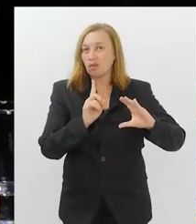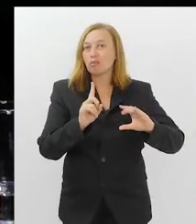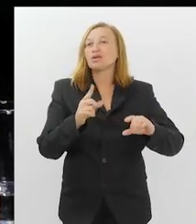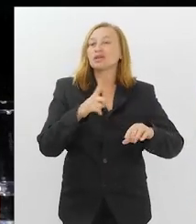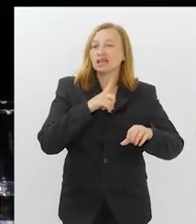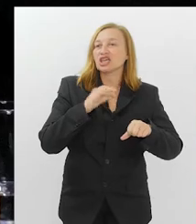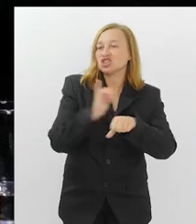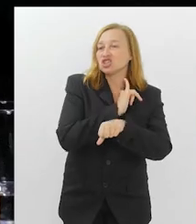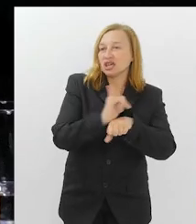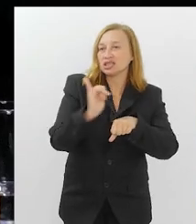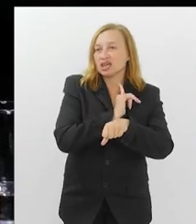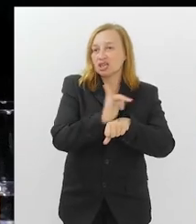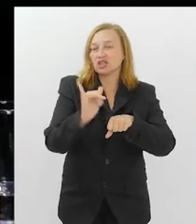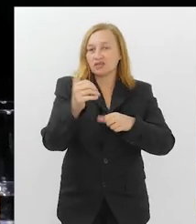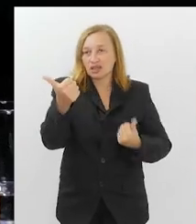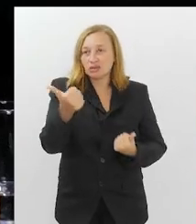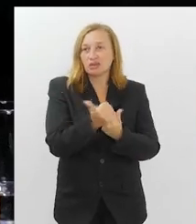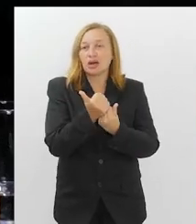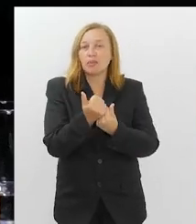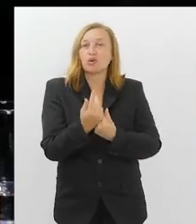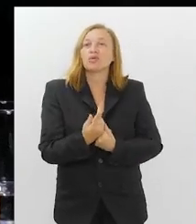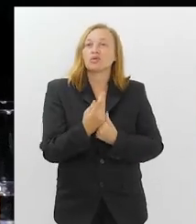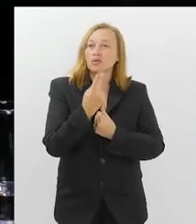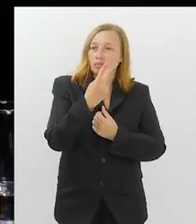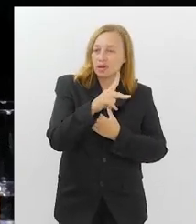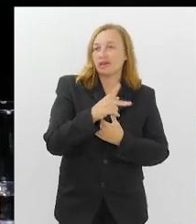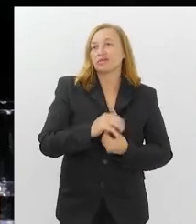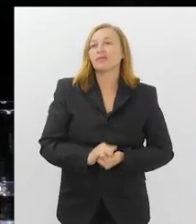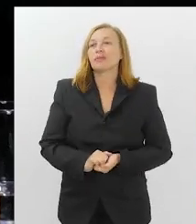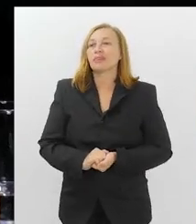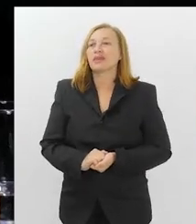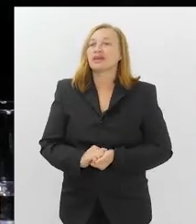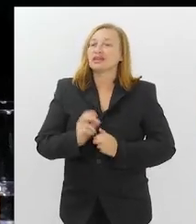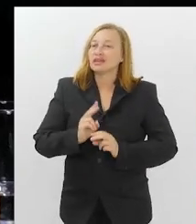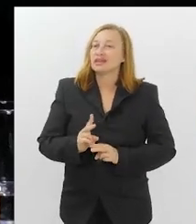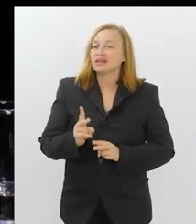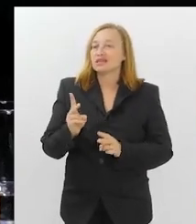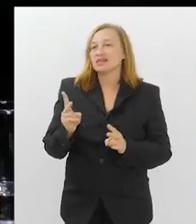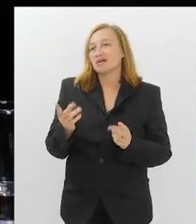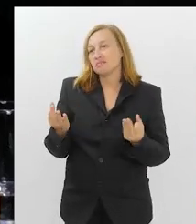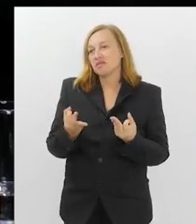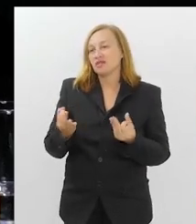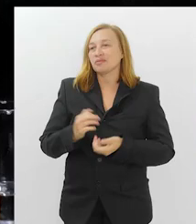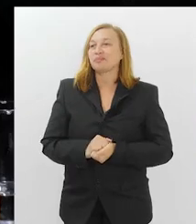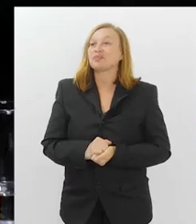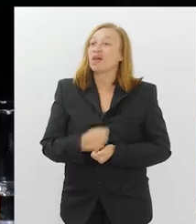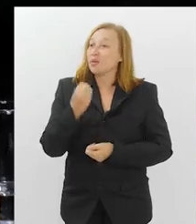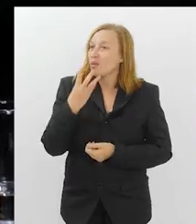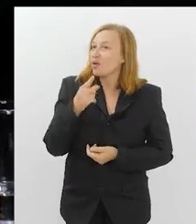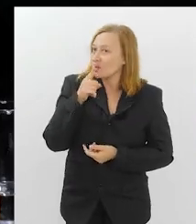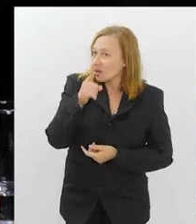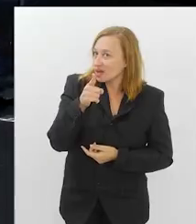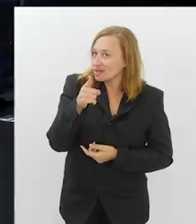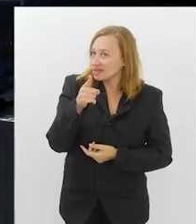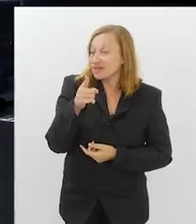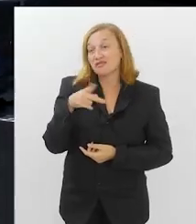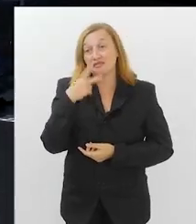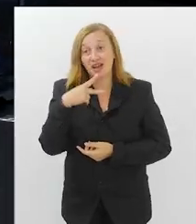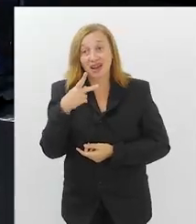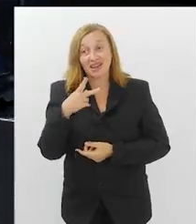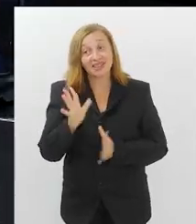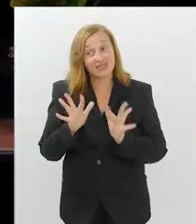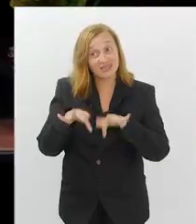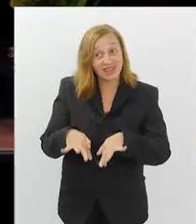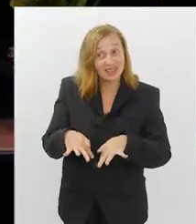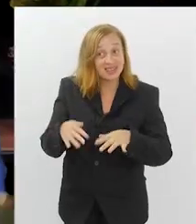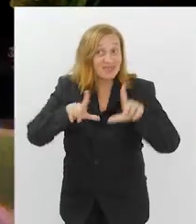estar sozinha, porque tem um mecanismo que vai dar toda a sustentação e suporte para ela. E isso é de vital importância. Bom, e é com